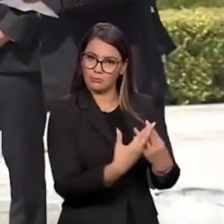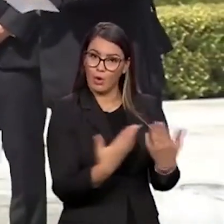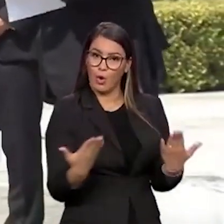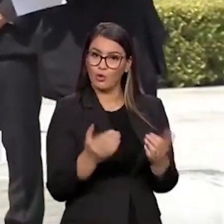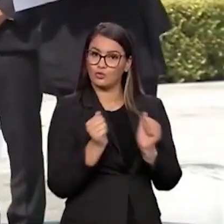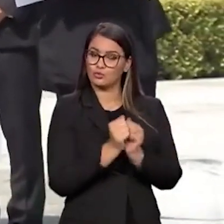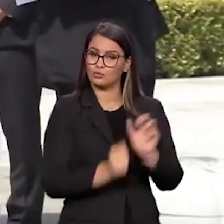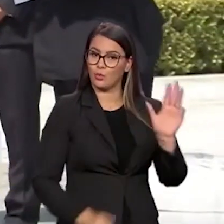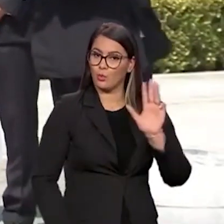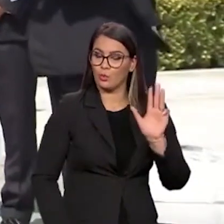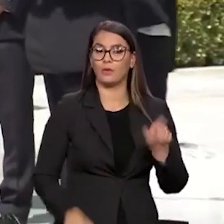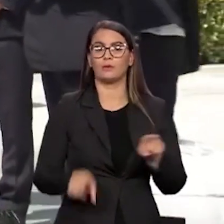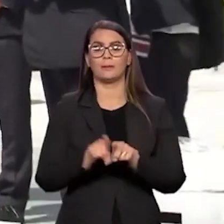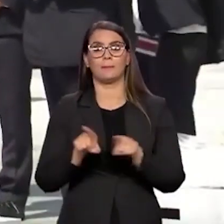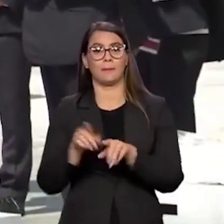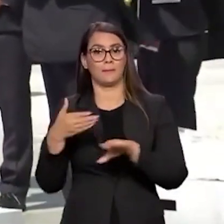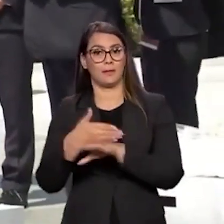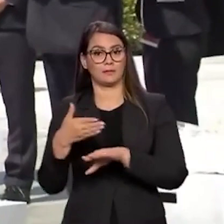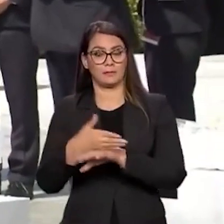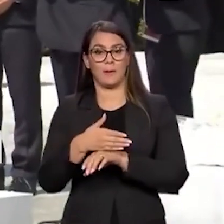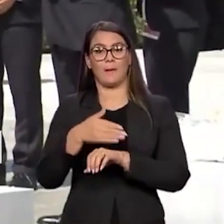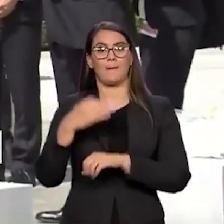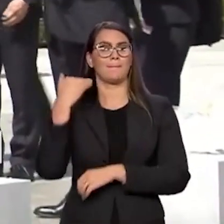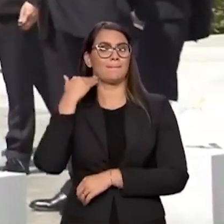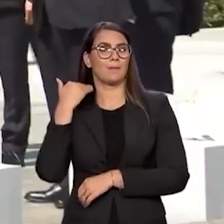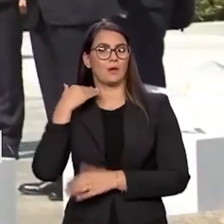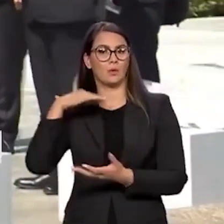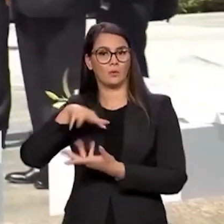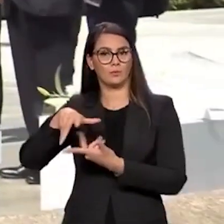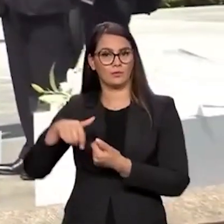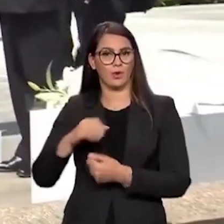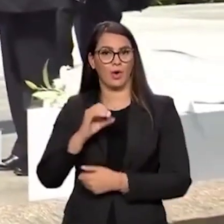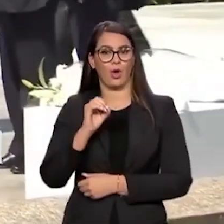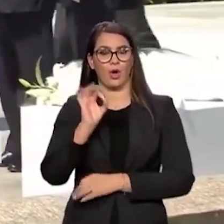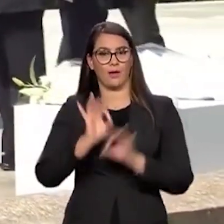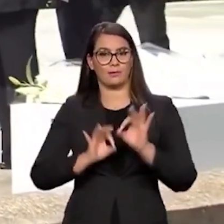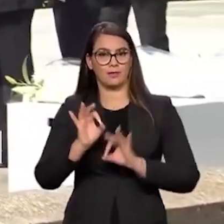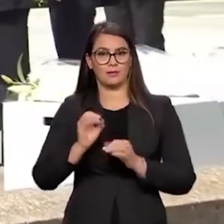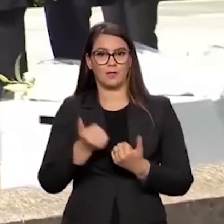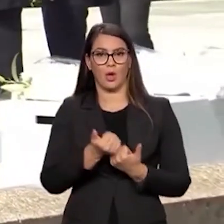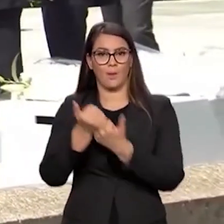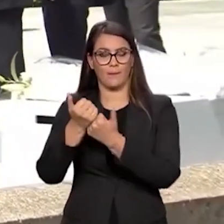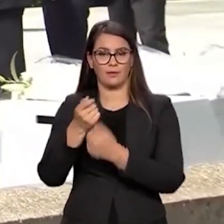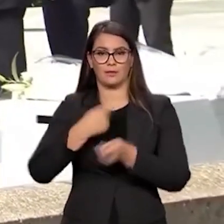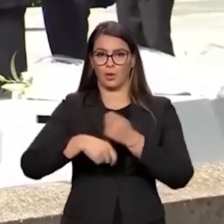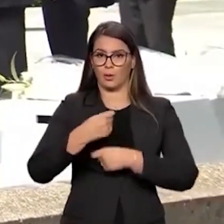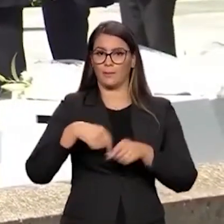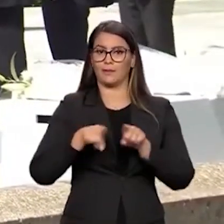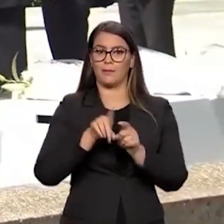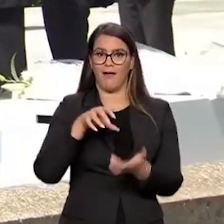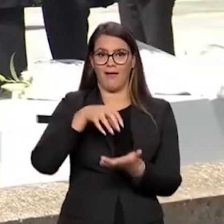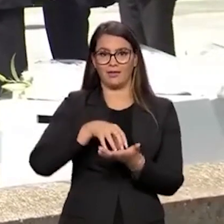hoje. Participam também representantes do Banco Mundial, da Organização para a Cooperação e Desenvolvimento Econômico,